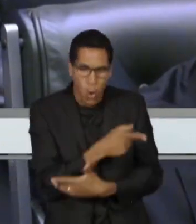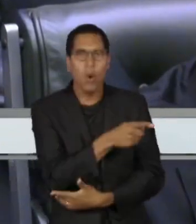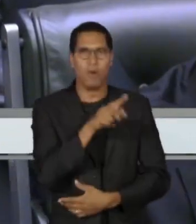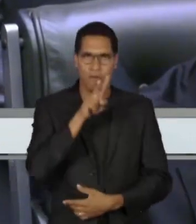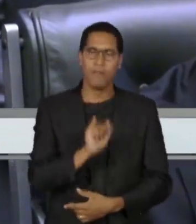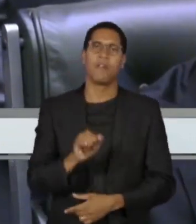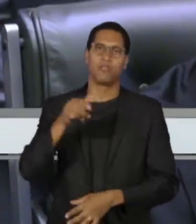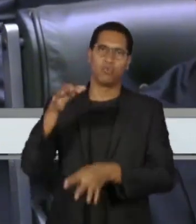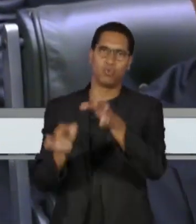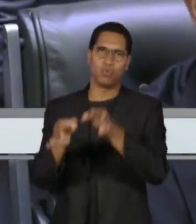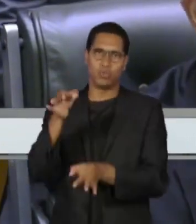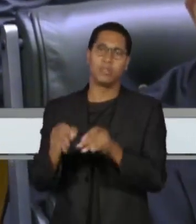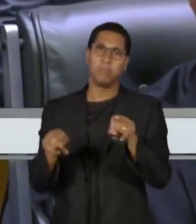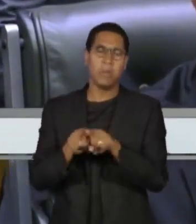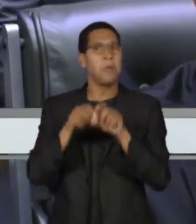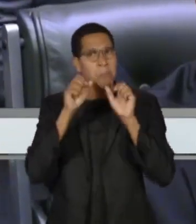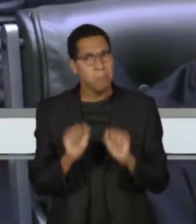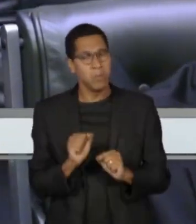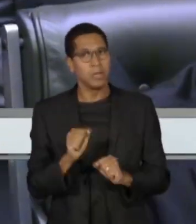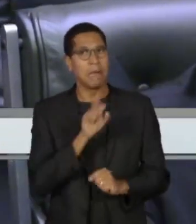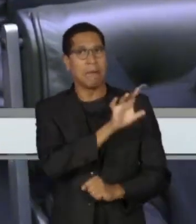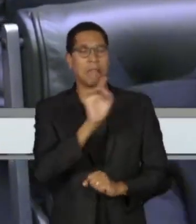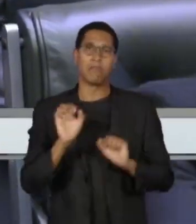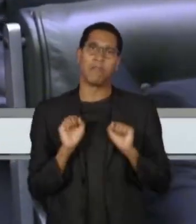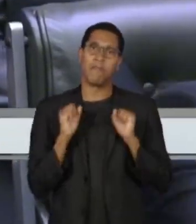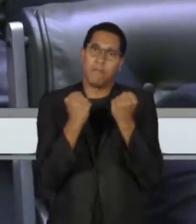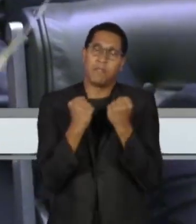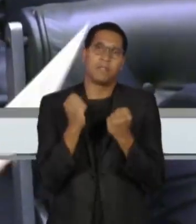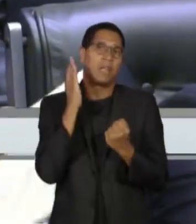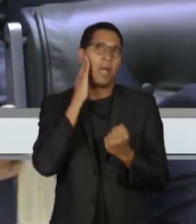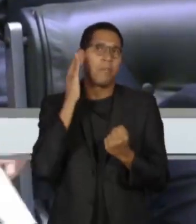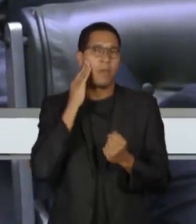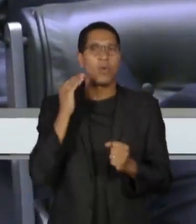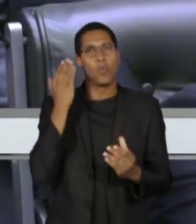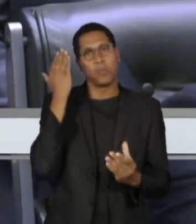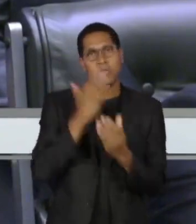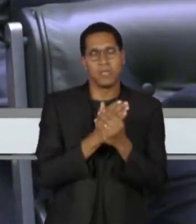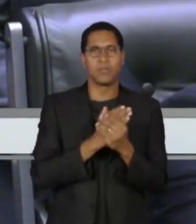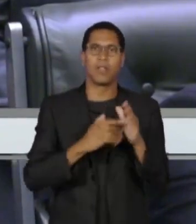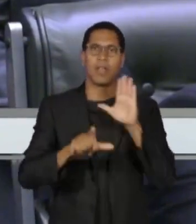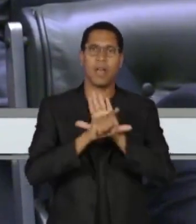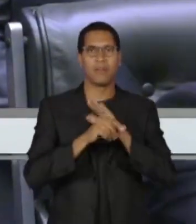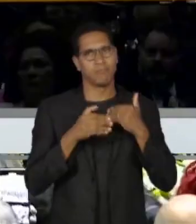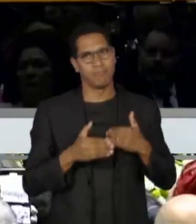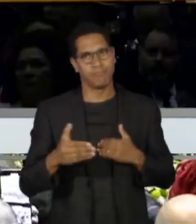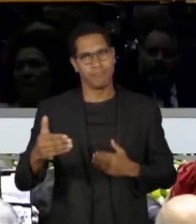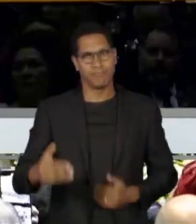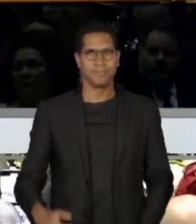erros com direito à ampla defesa dentro do devido processo legal.